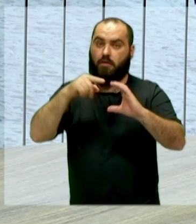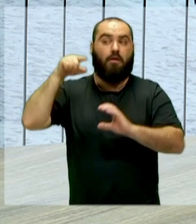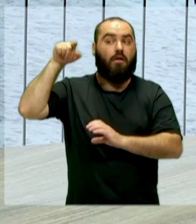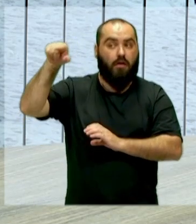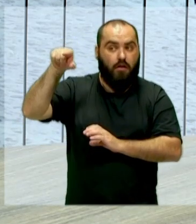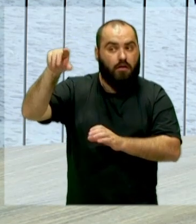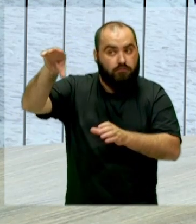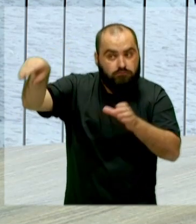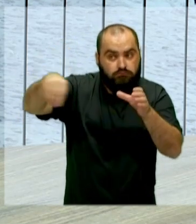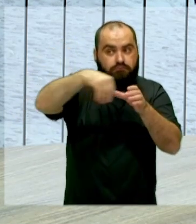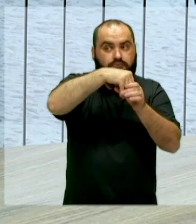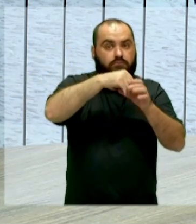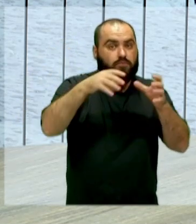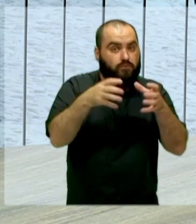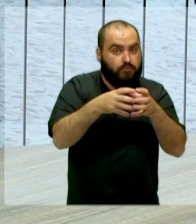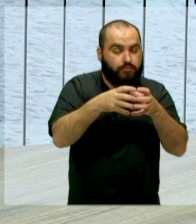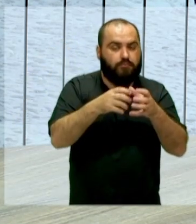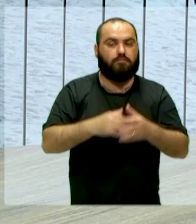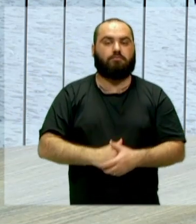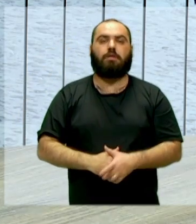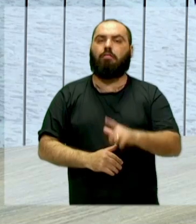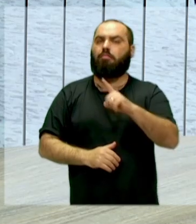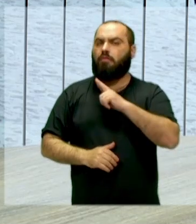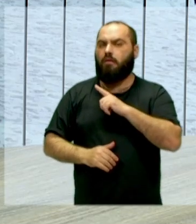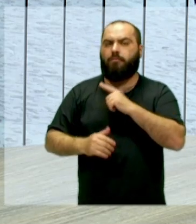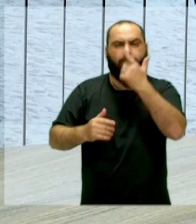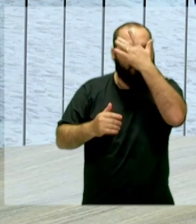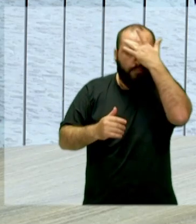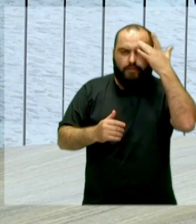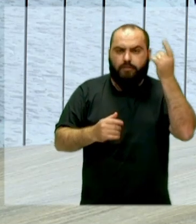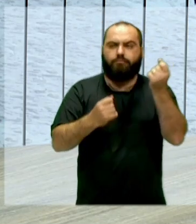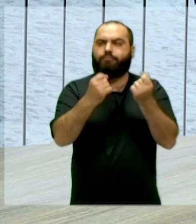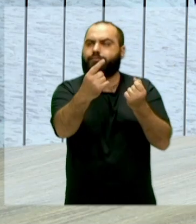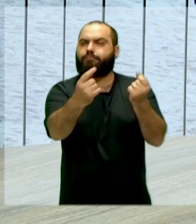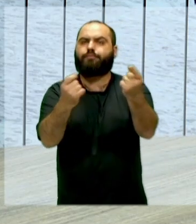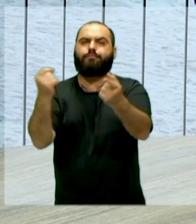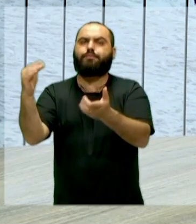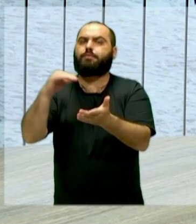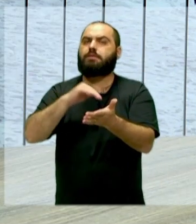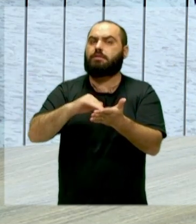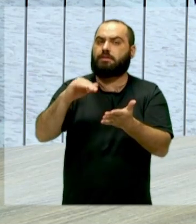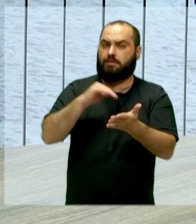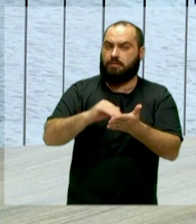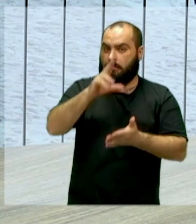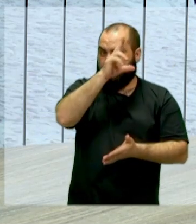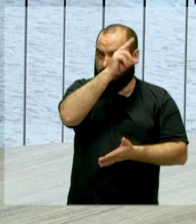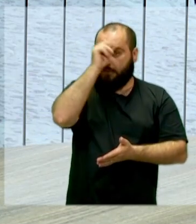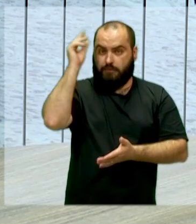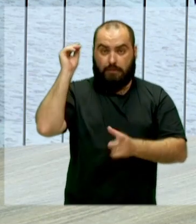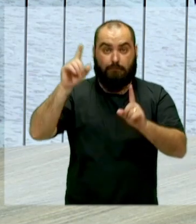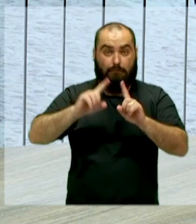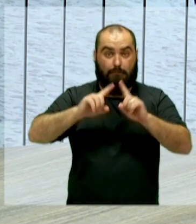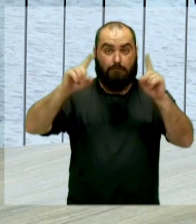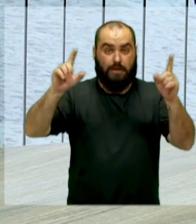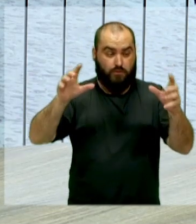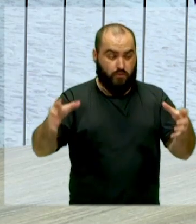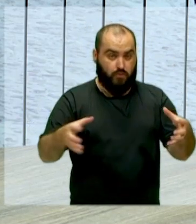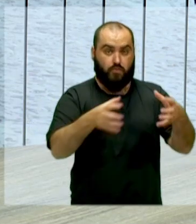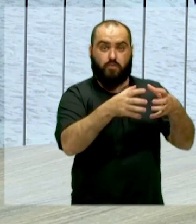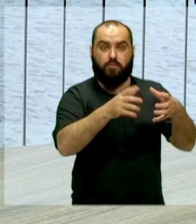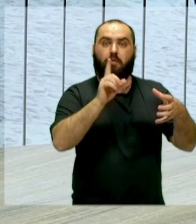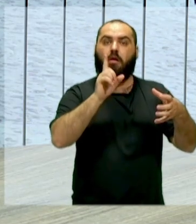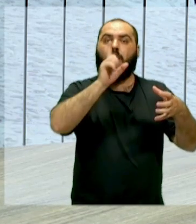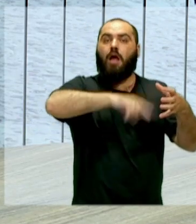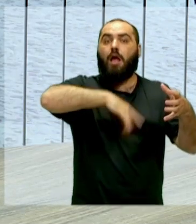grupo assim como tem algumas pessoas de secretarias da da prefeitura mas a maior parte dos integrantes do coletivo são